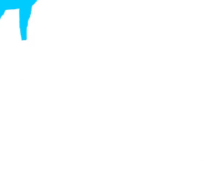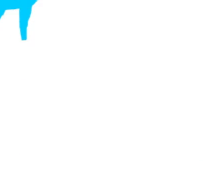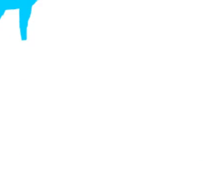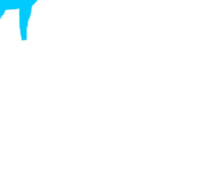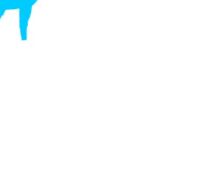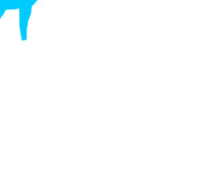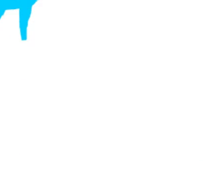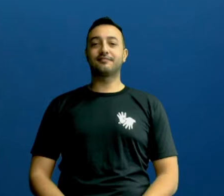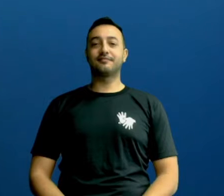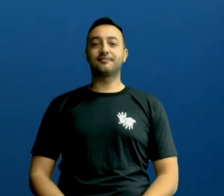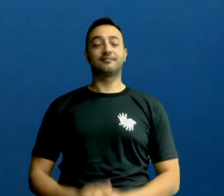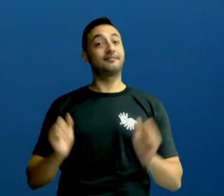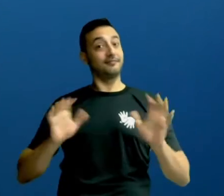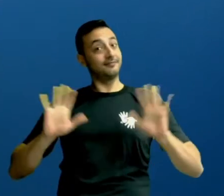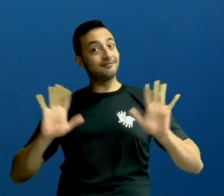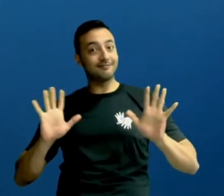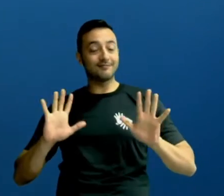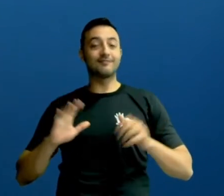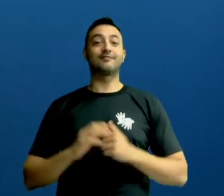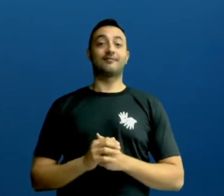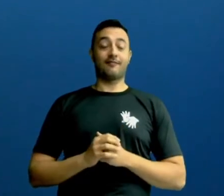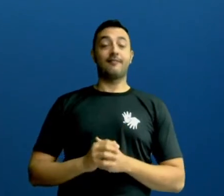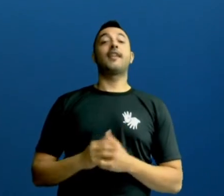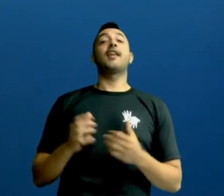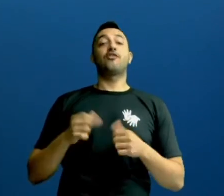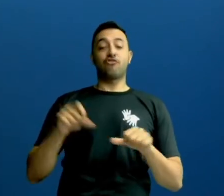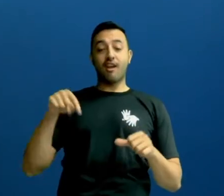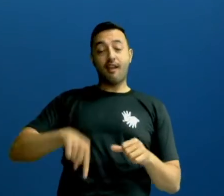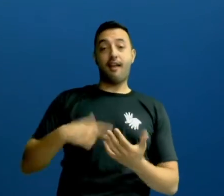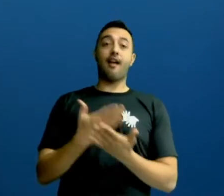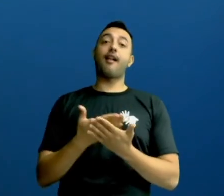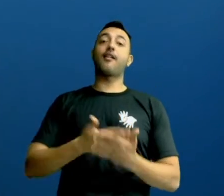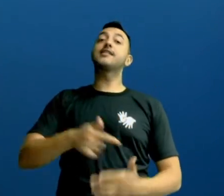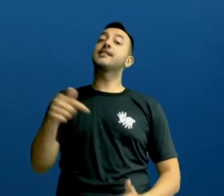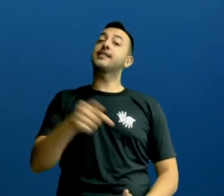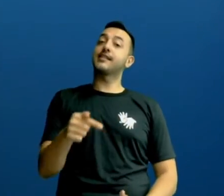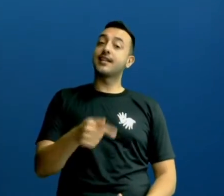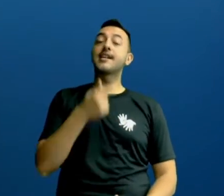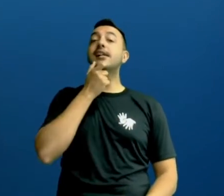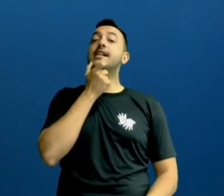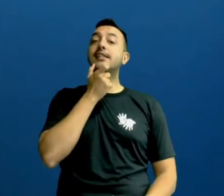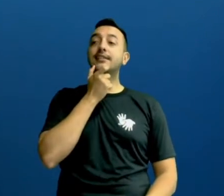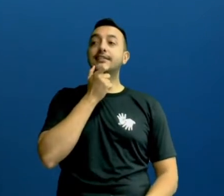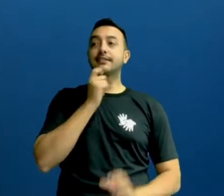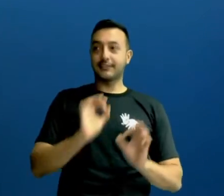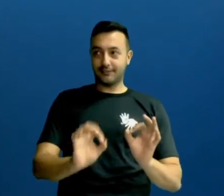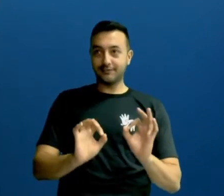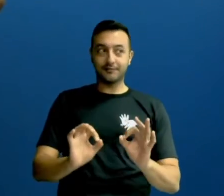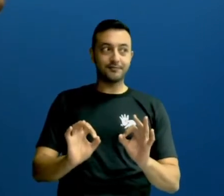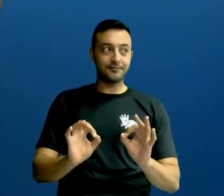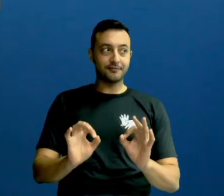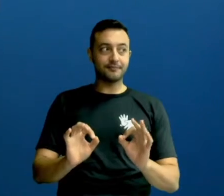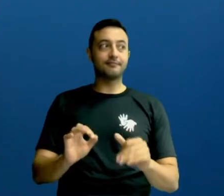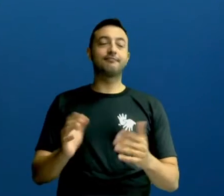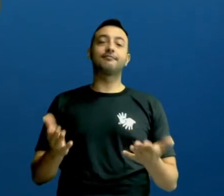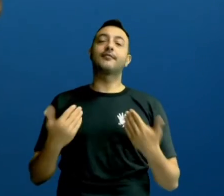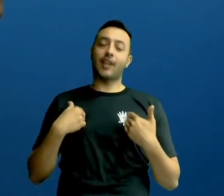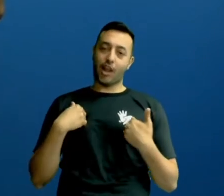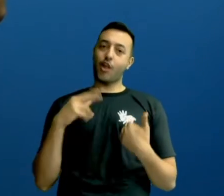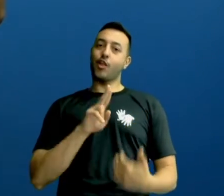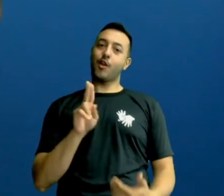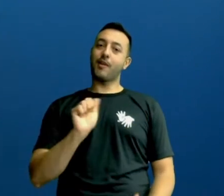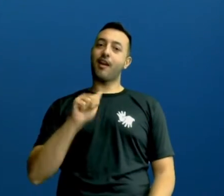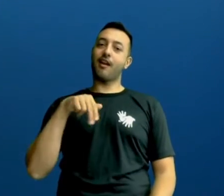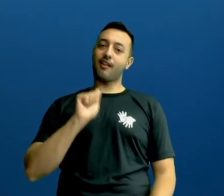Oi Hello guys estamos aqui para a nossa sétima hora de língua inglesa certo aí me